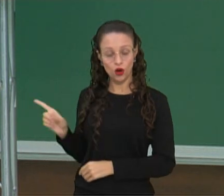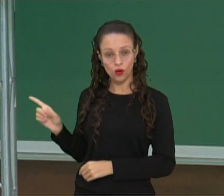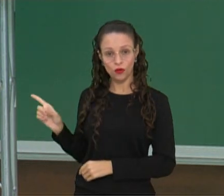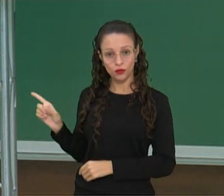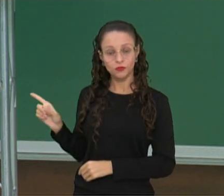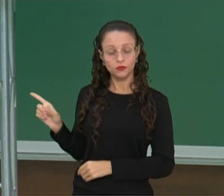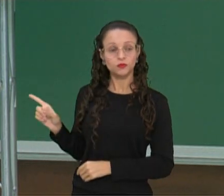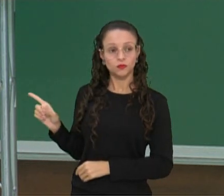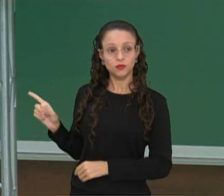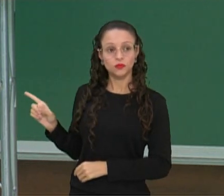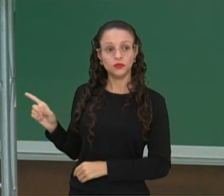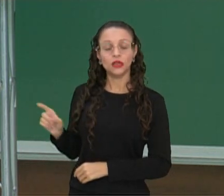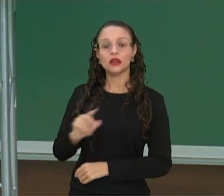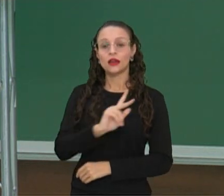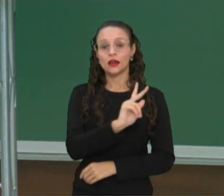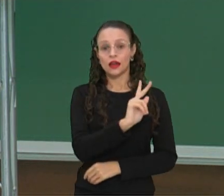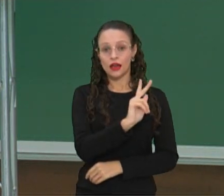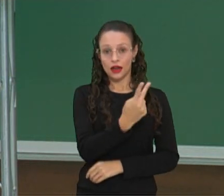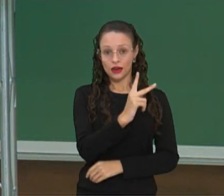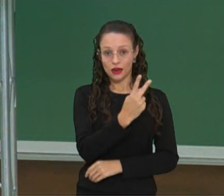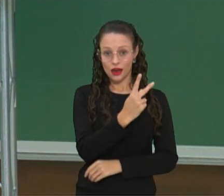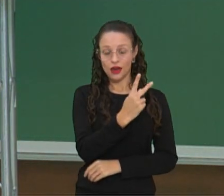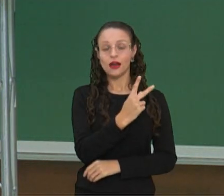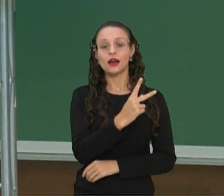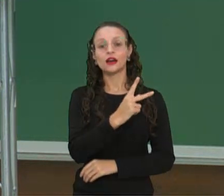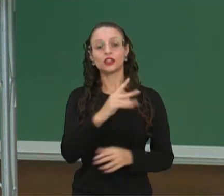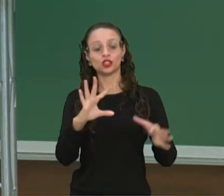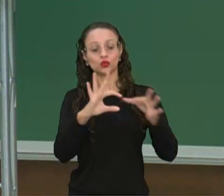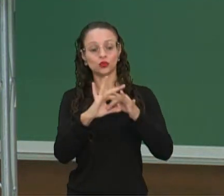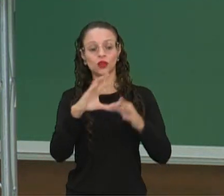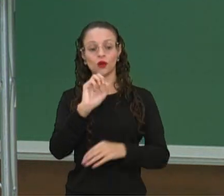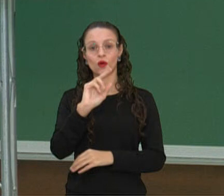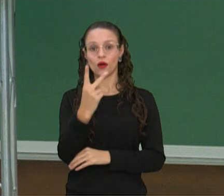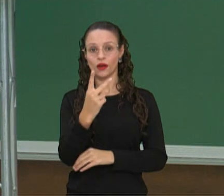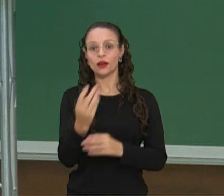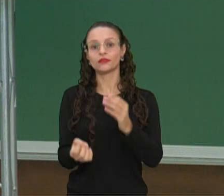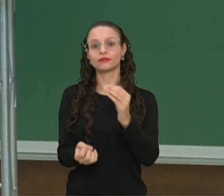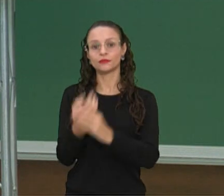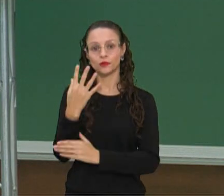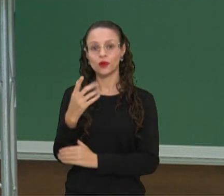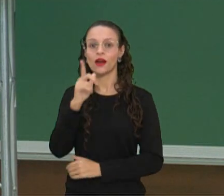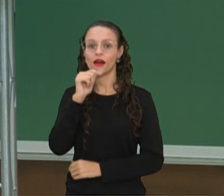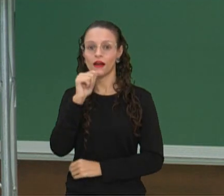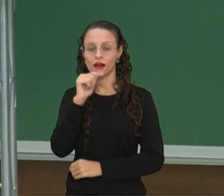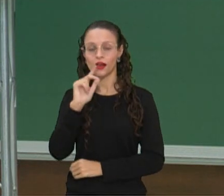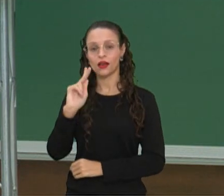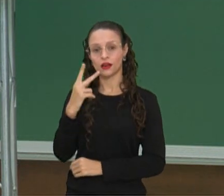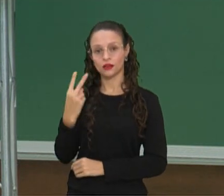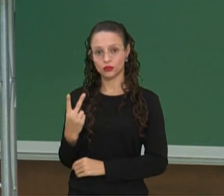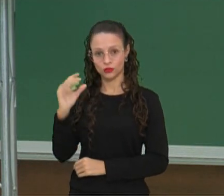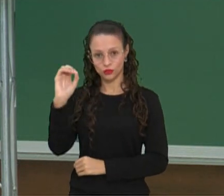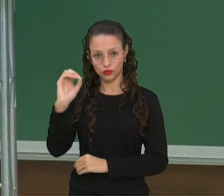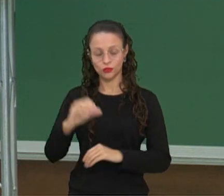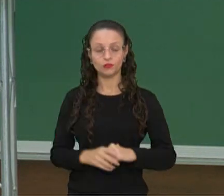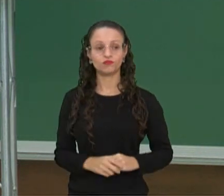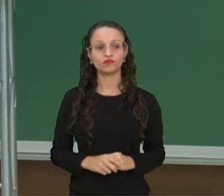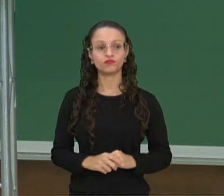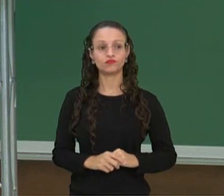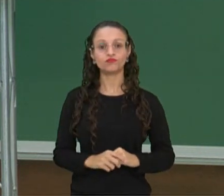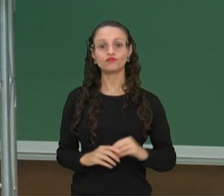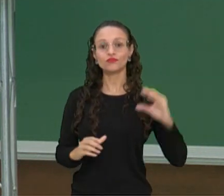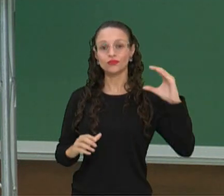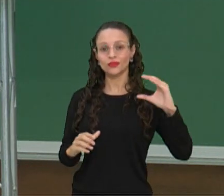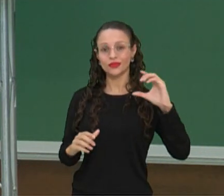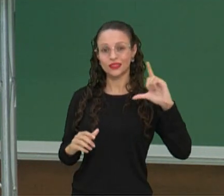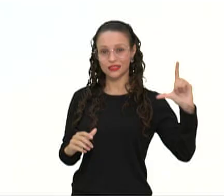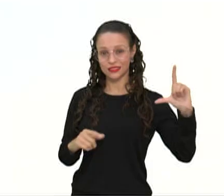sódio. Então eu junto o H aqui do ácido com o OH da base, eu tenho a formação da água, H2O. Quando eu junto o